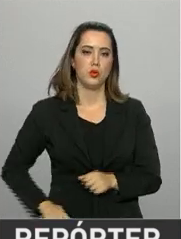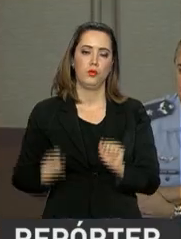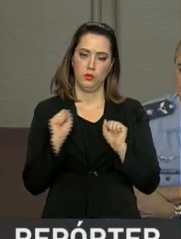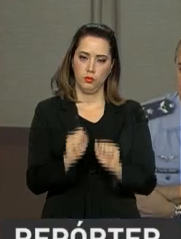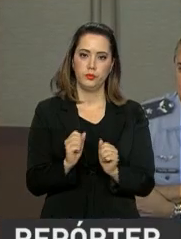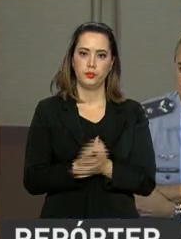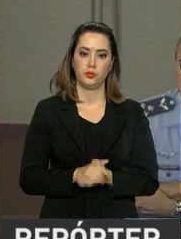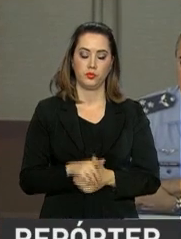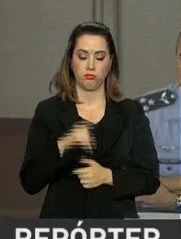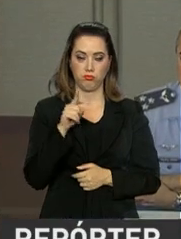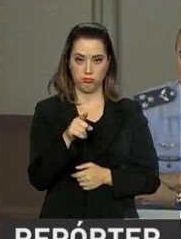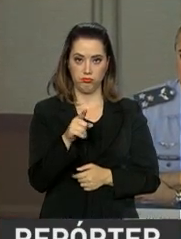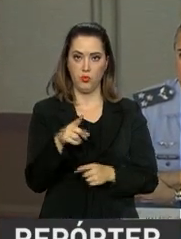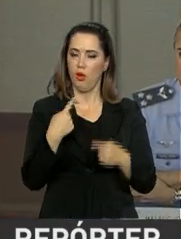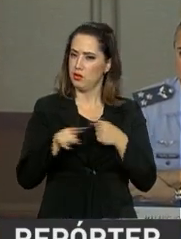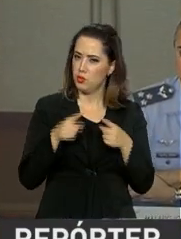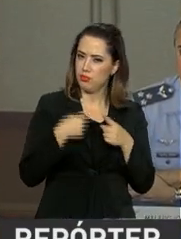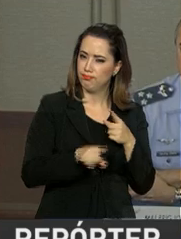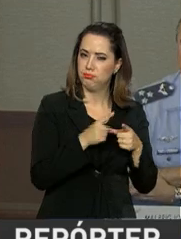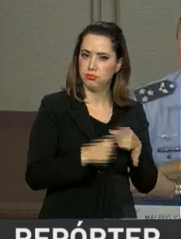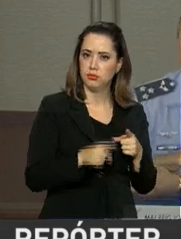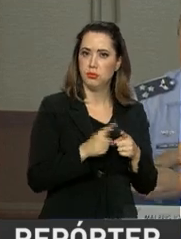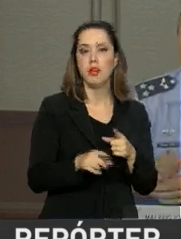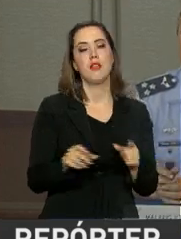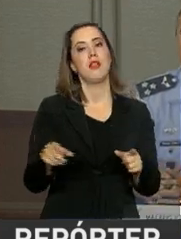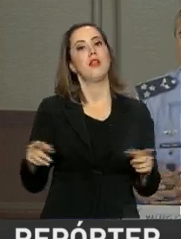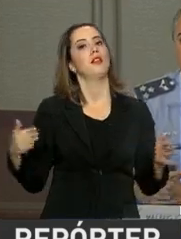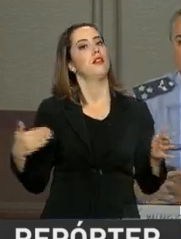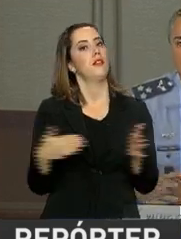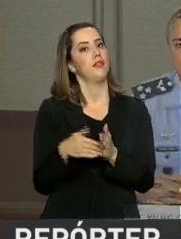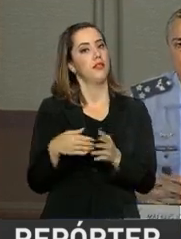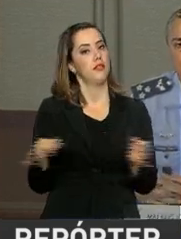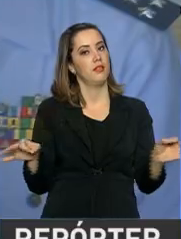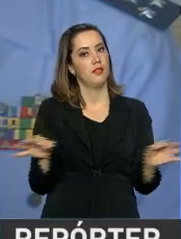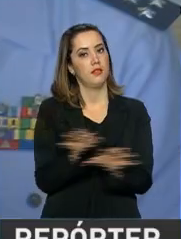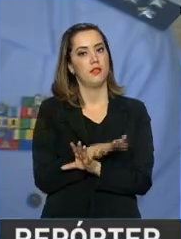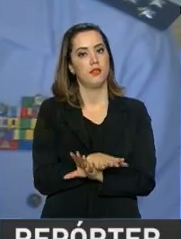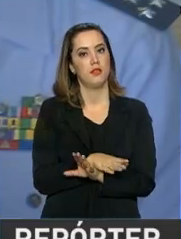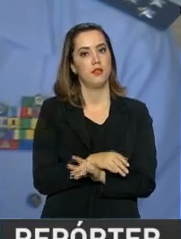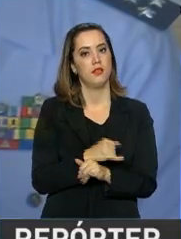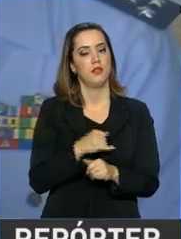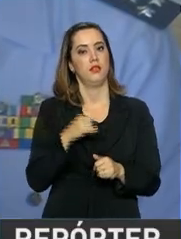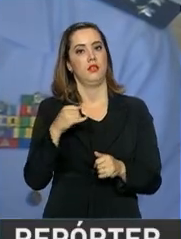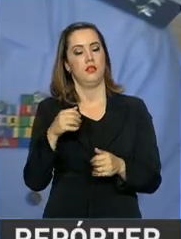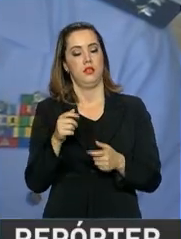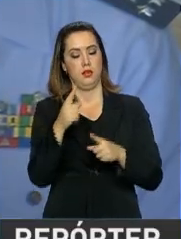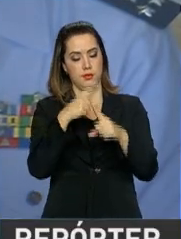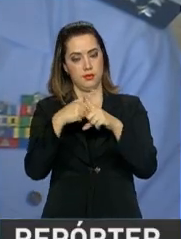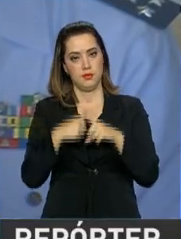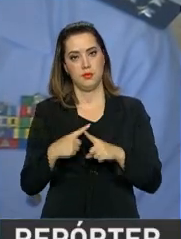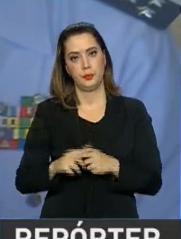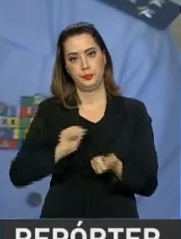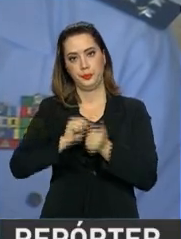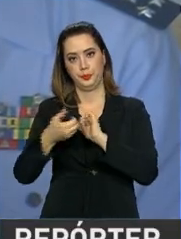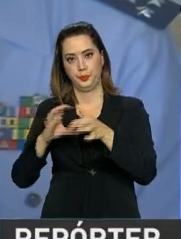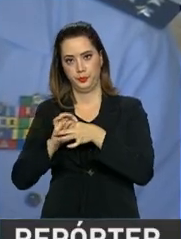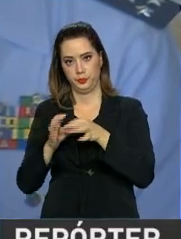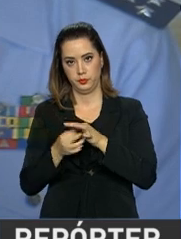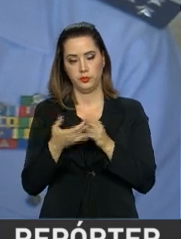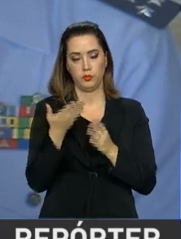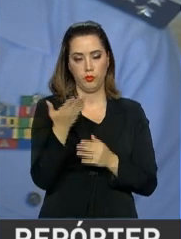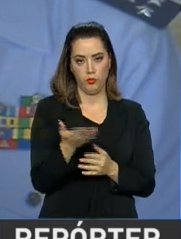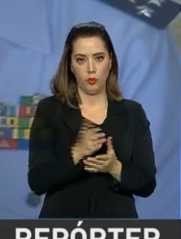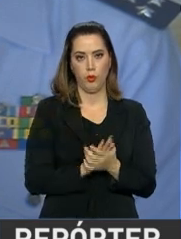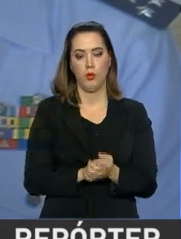exemplo. As restrições vão até o fim dos Jogos Paralímpicos, no dia 19 de setembro. Segundo o Tenente Brigadeiro